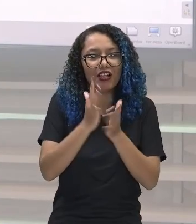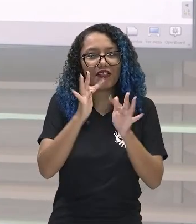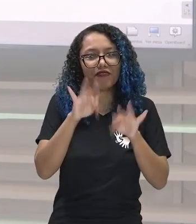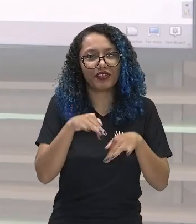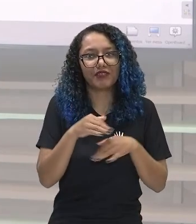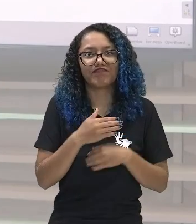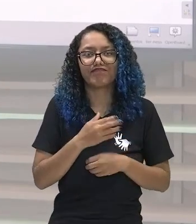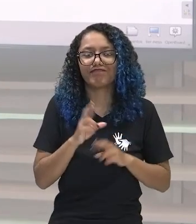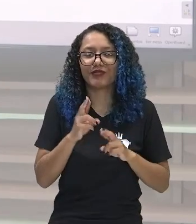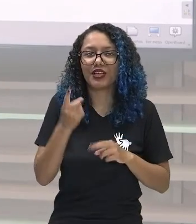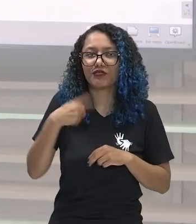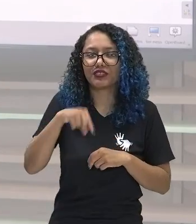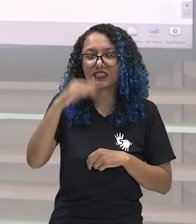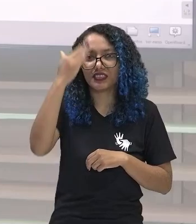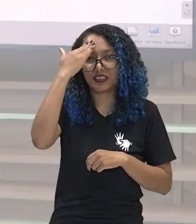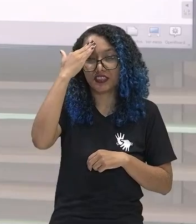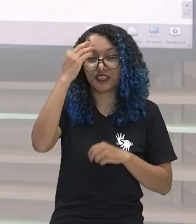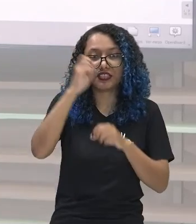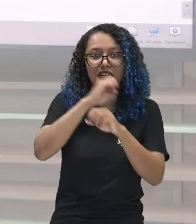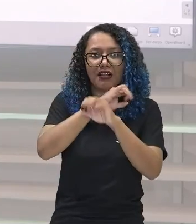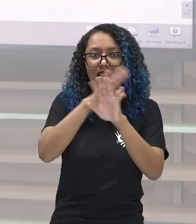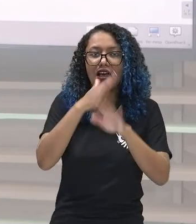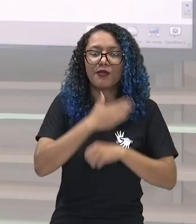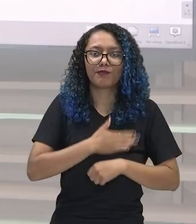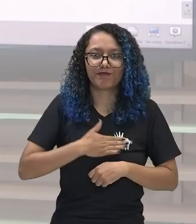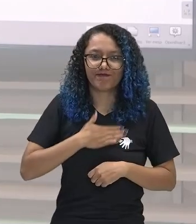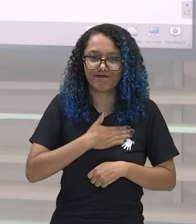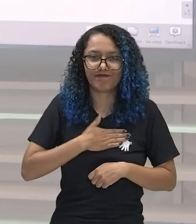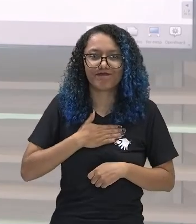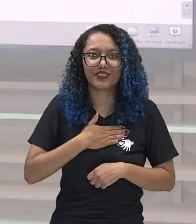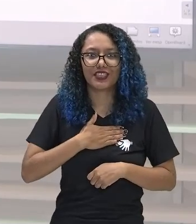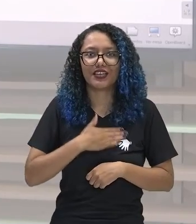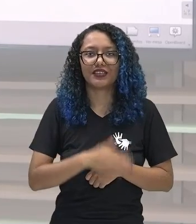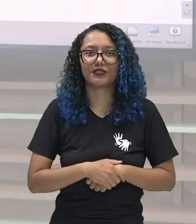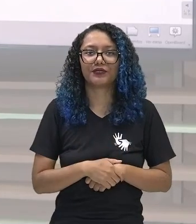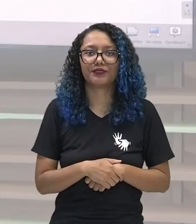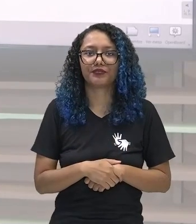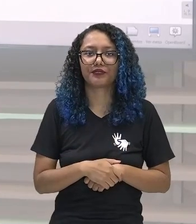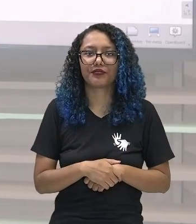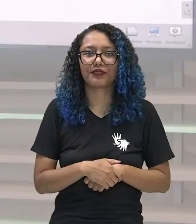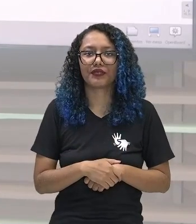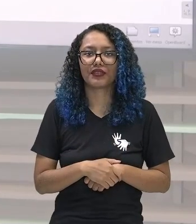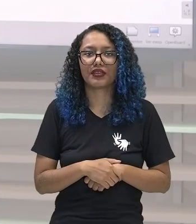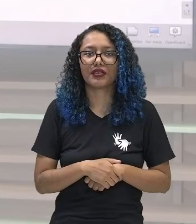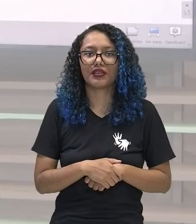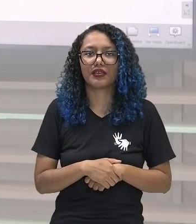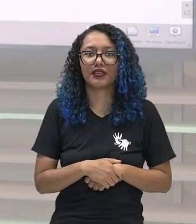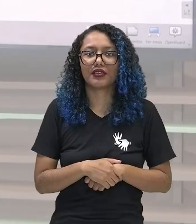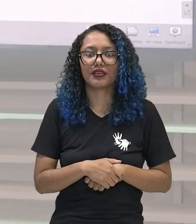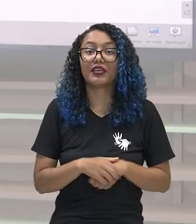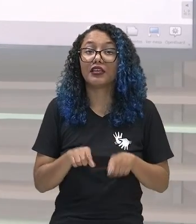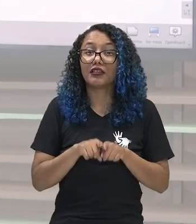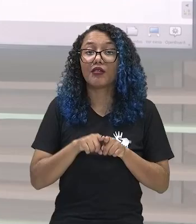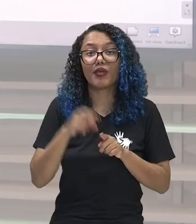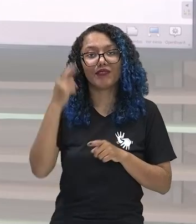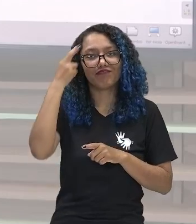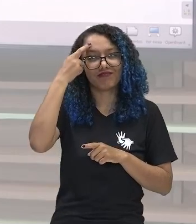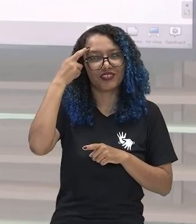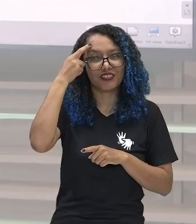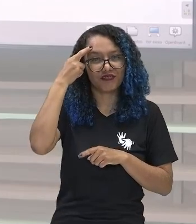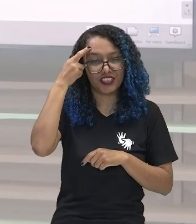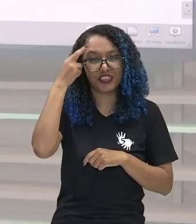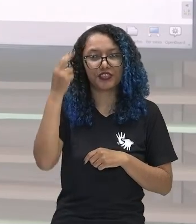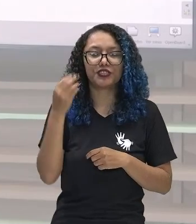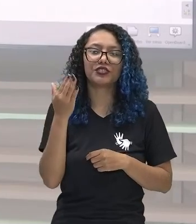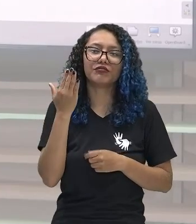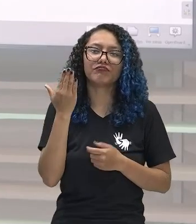que você tenha entendido, tenha gostado e, sobretudo, deixamos os pontos de reflexões para você aqui